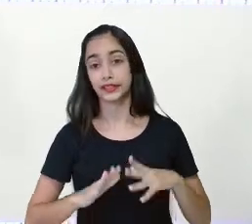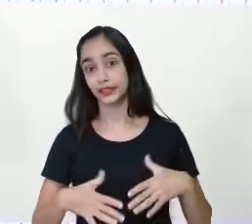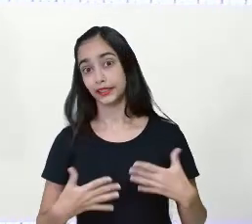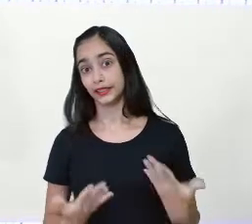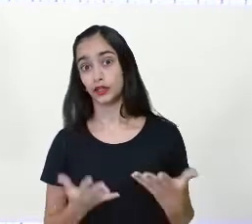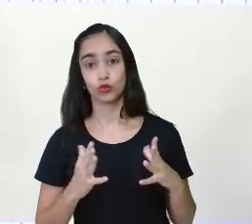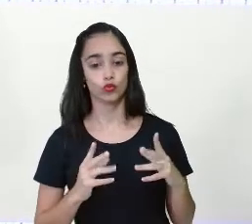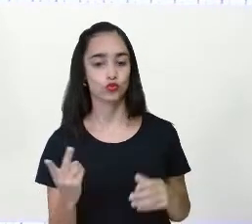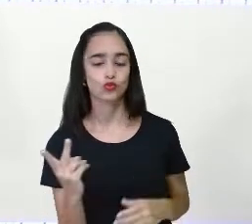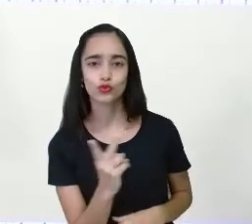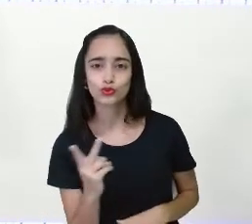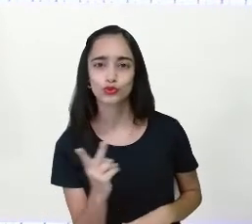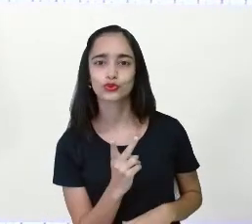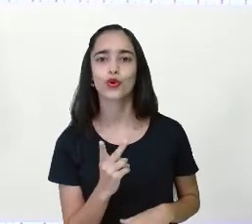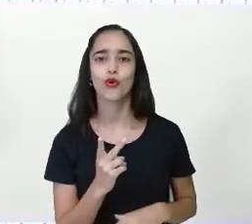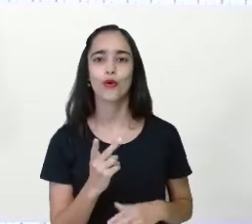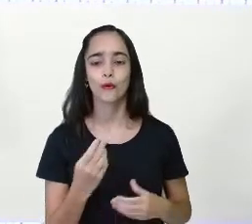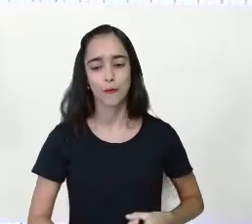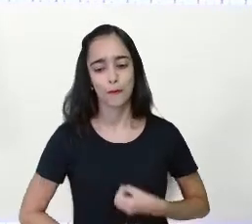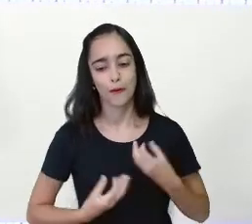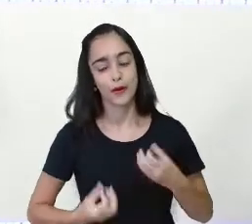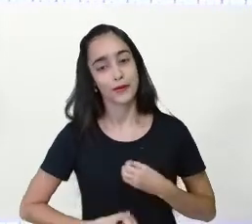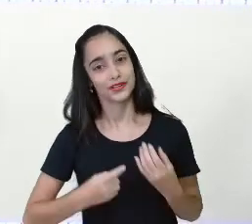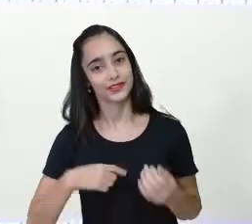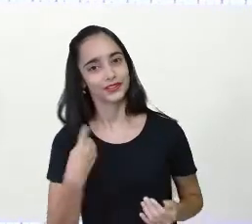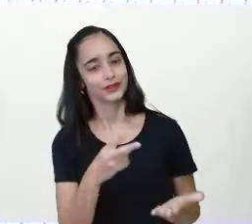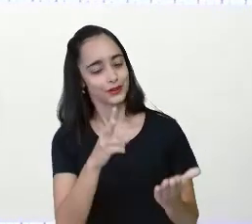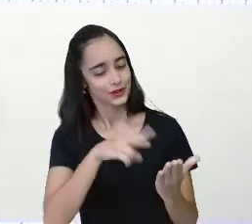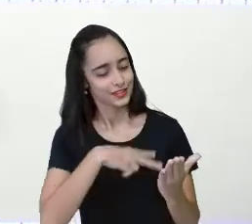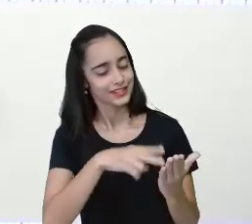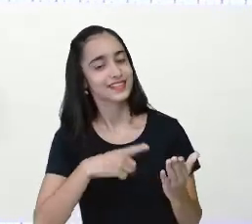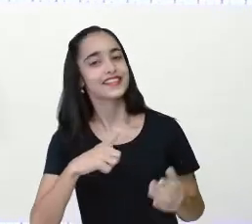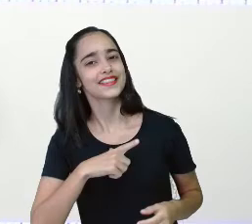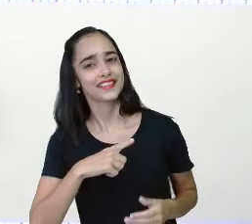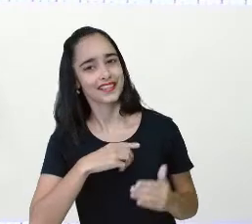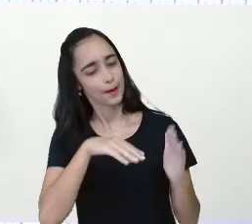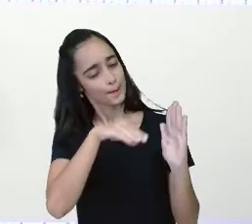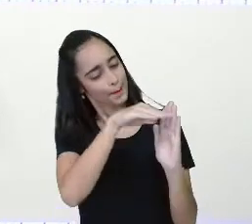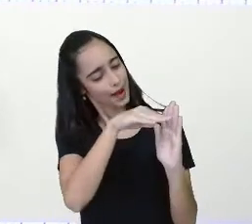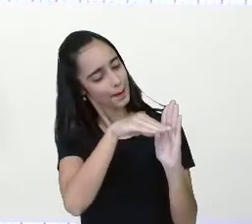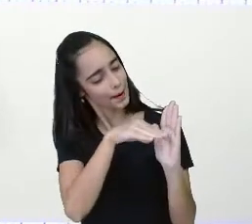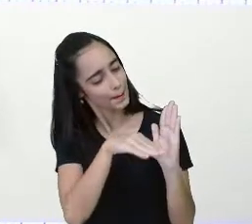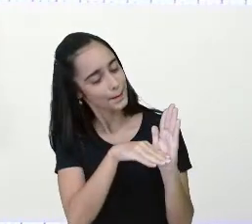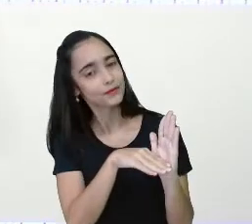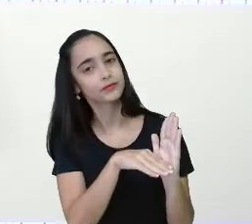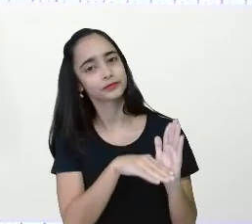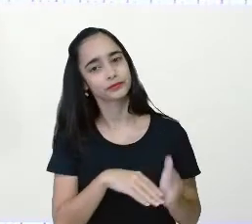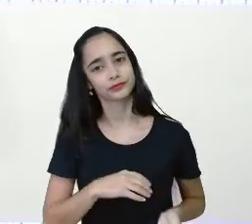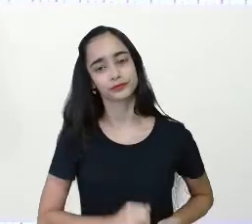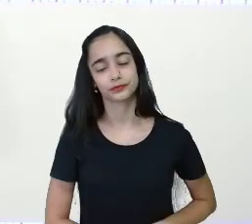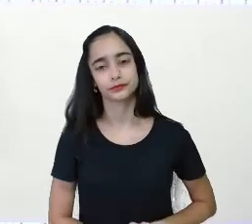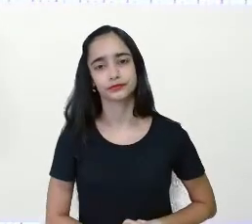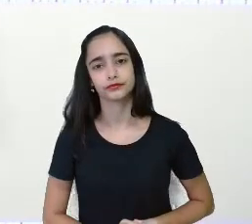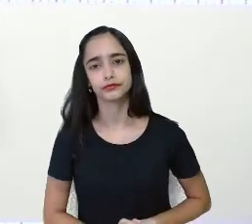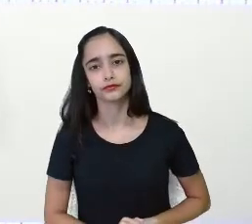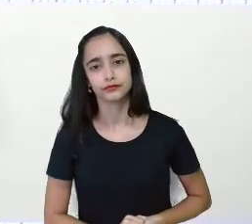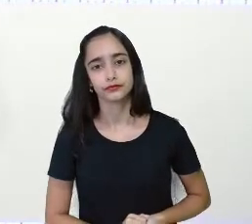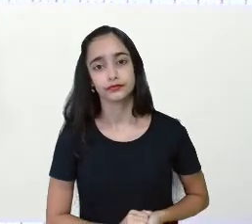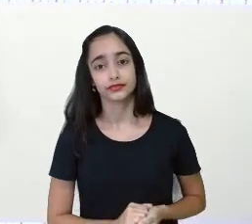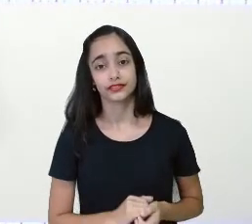os 2 poemas que lemos têm versos, tá? Esses versos vão formar